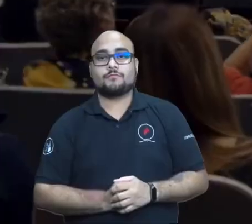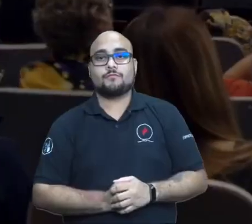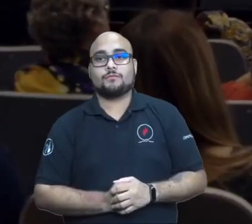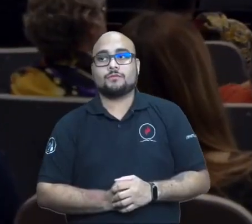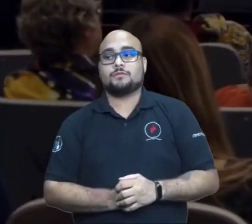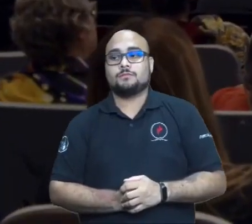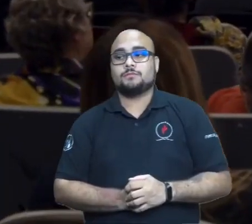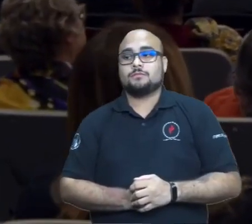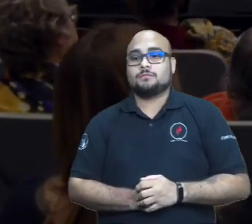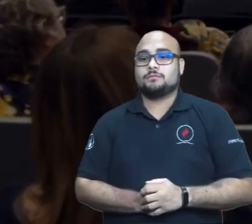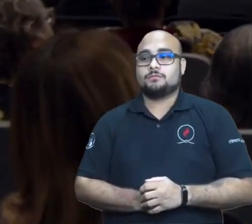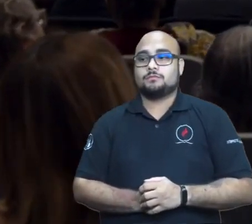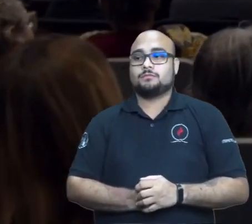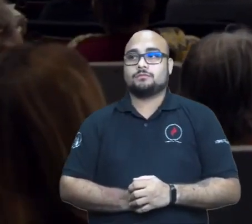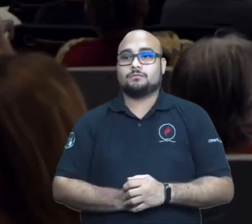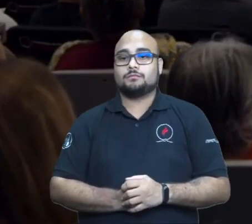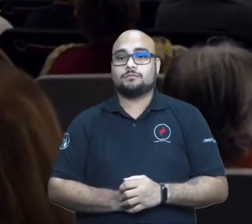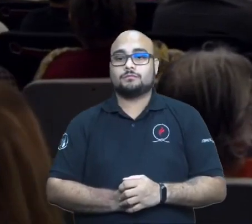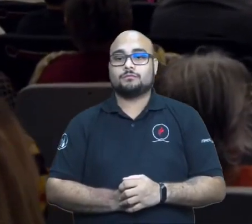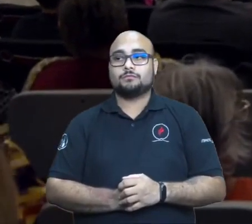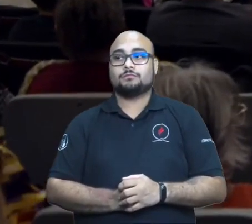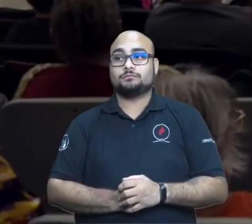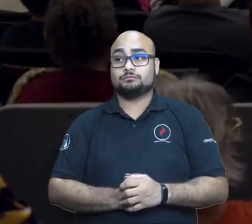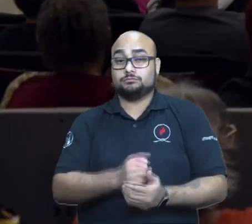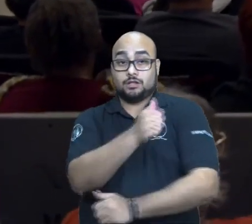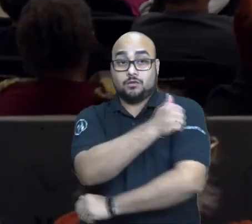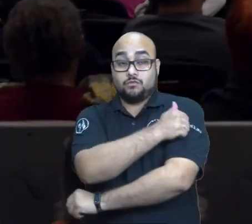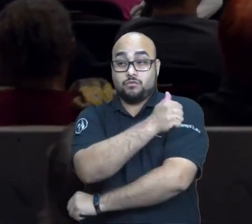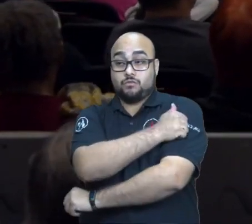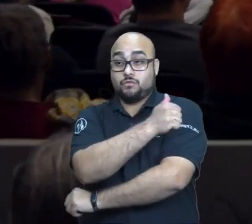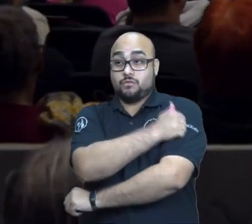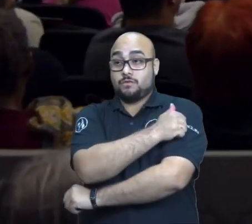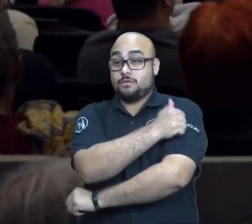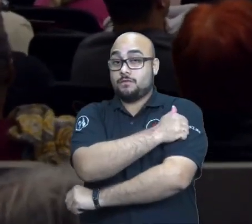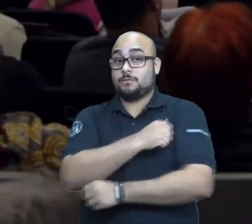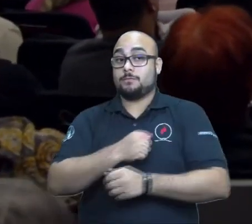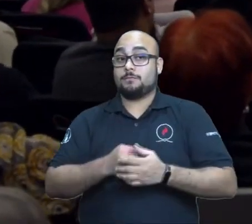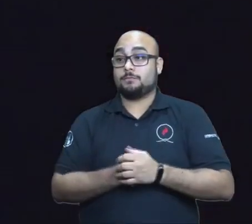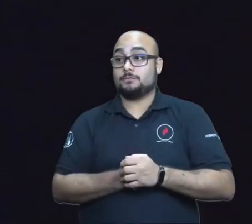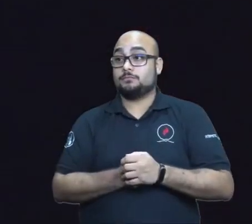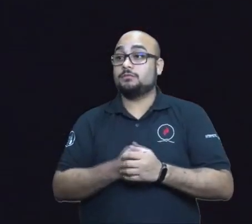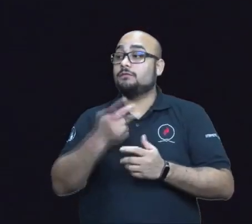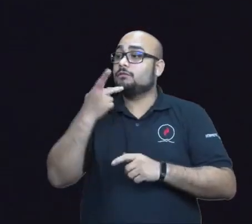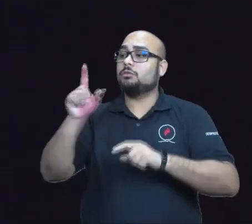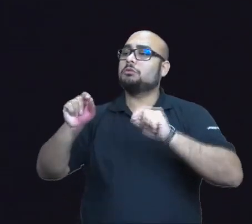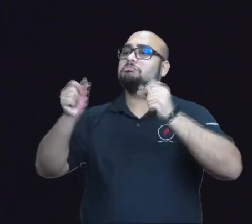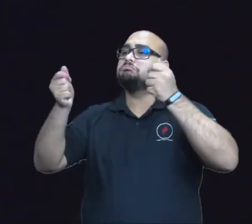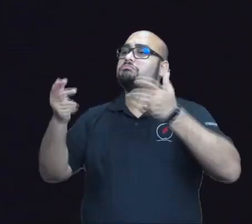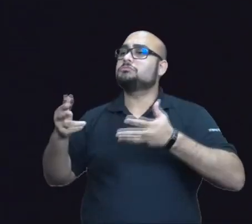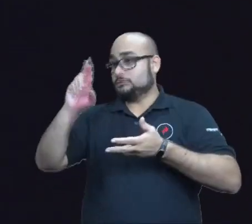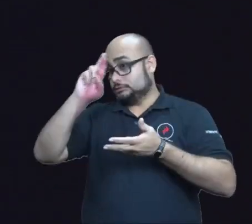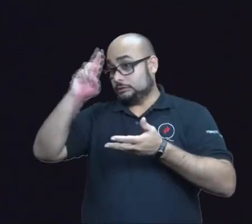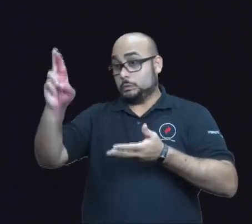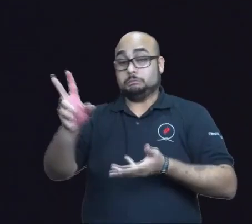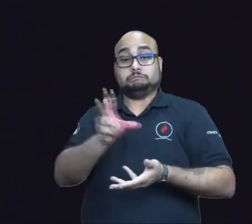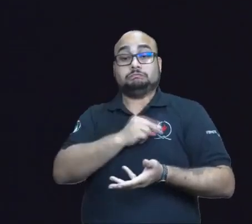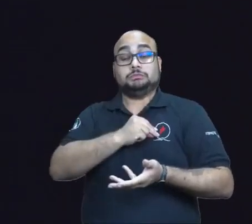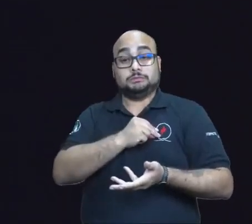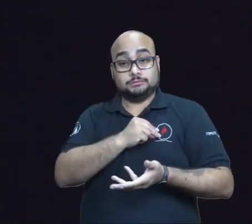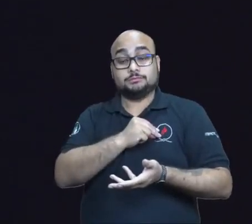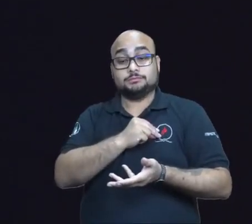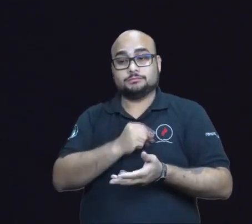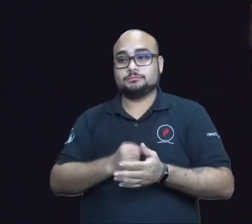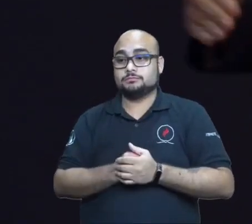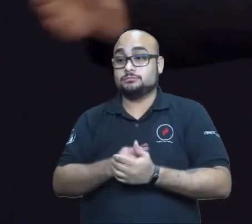que que tá na boca desse corajoso rapaz diga comigo ai meu senhor ele tá na escola de